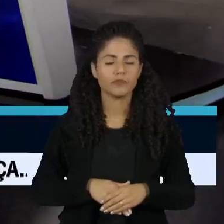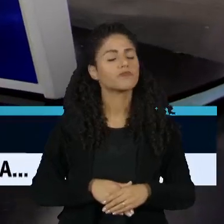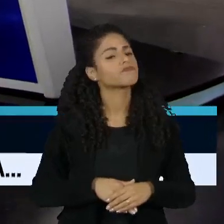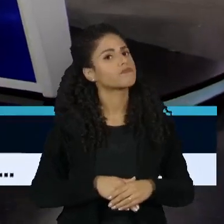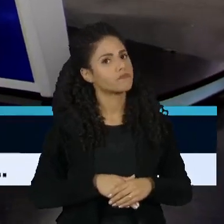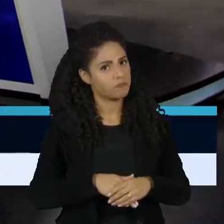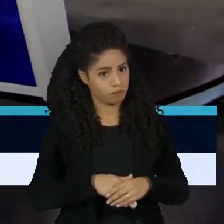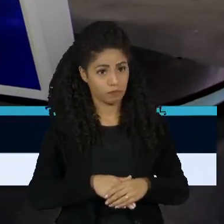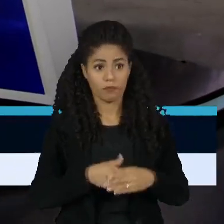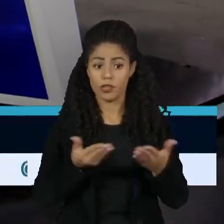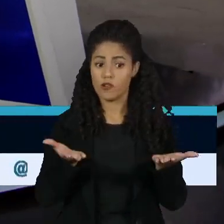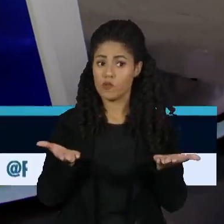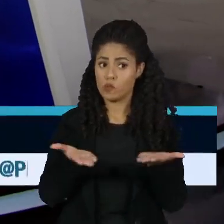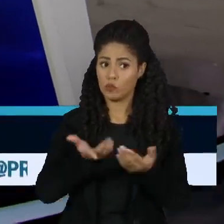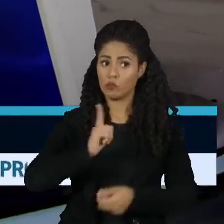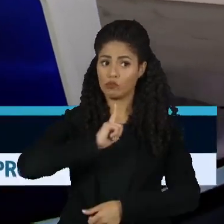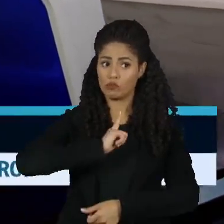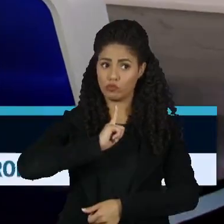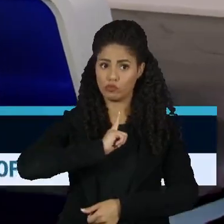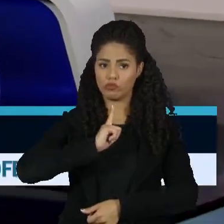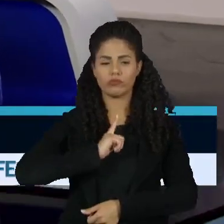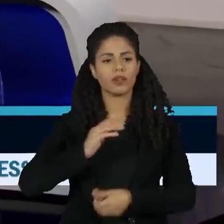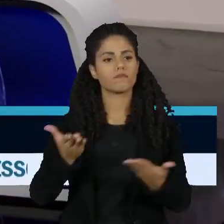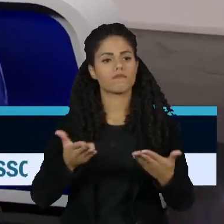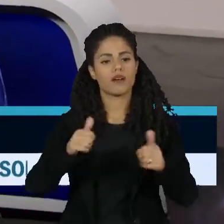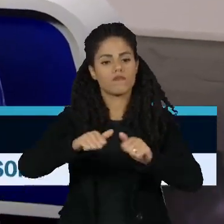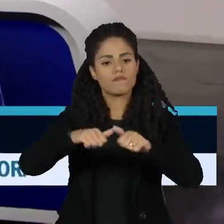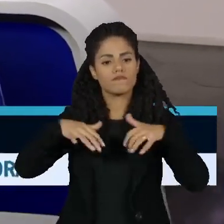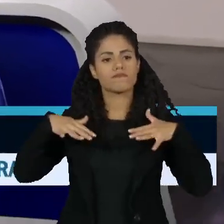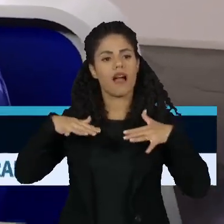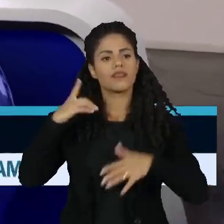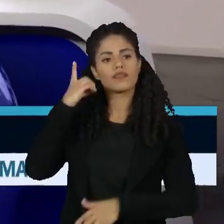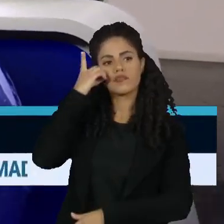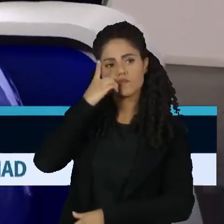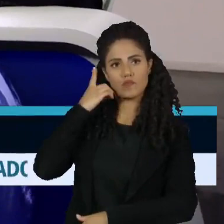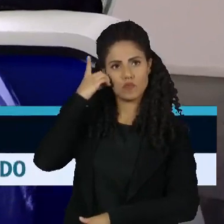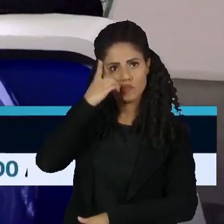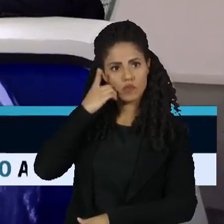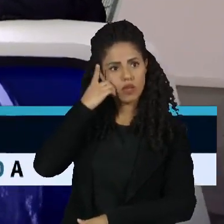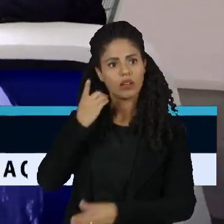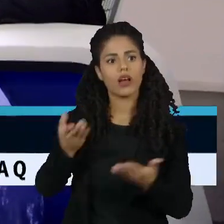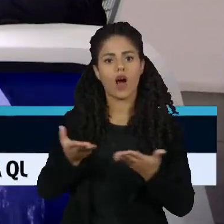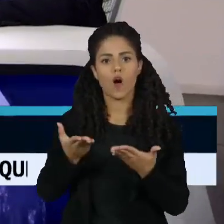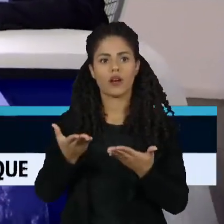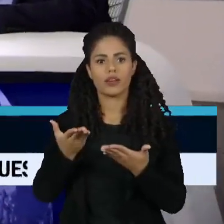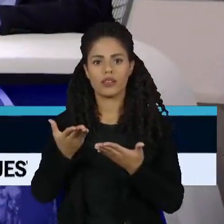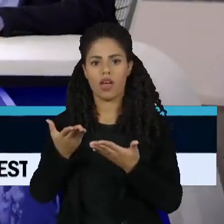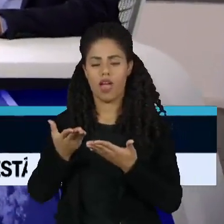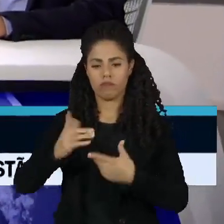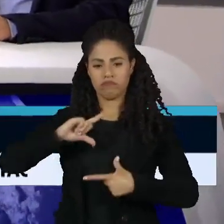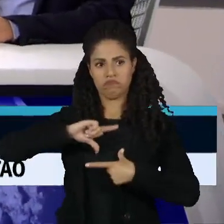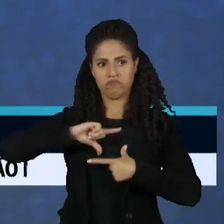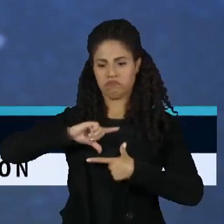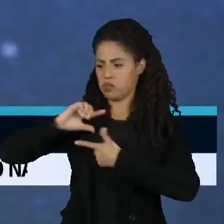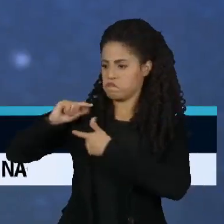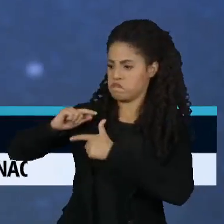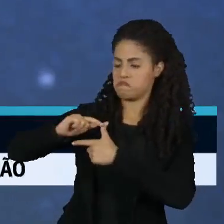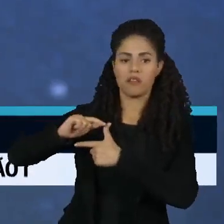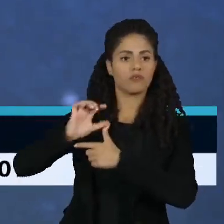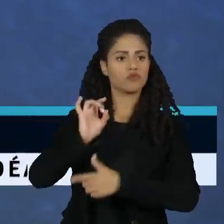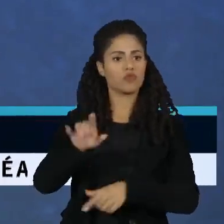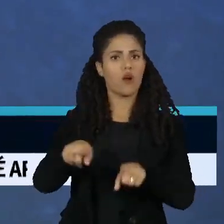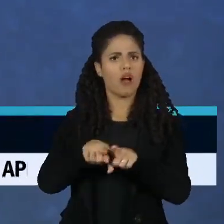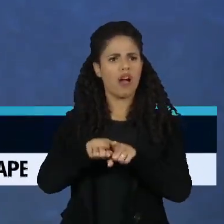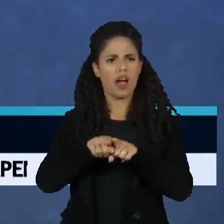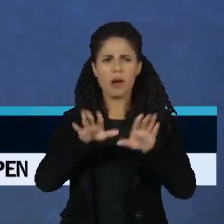Capaz, nós temos hoje um Congresso, especialmente na Câmara dos Deputados, bastante conservador, né? Você acha que a atualização do